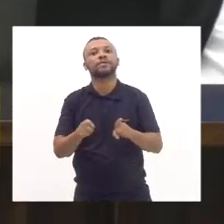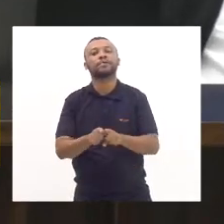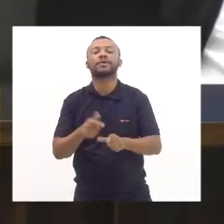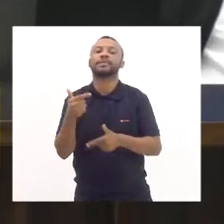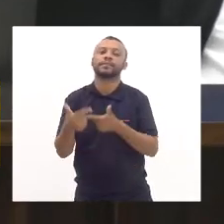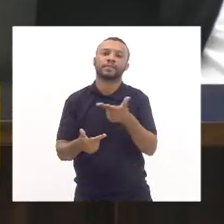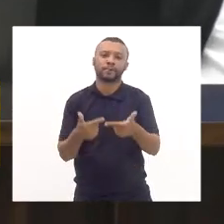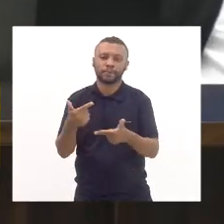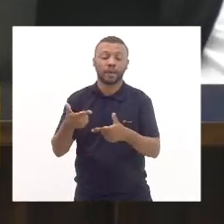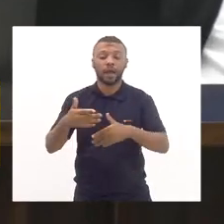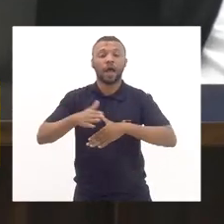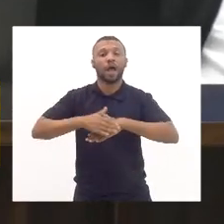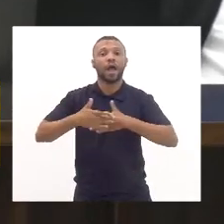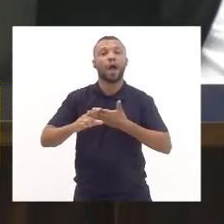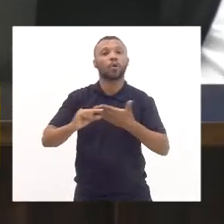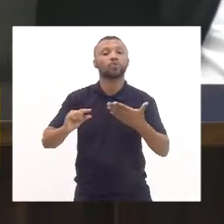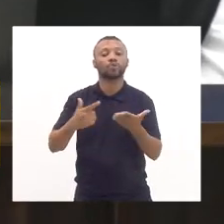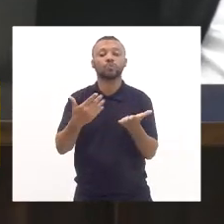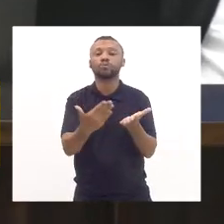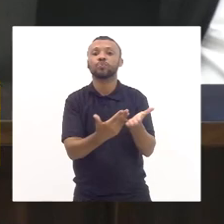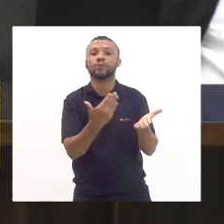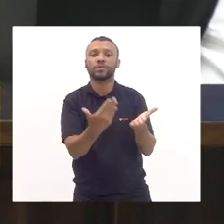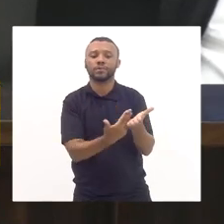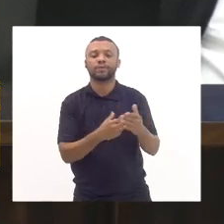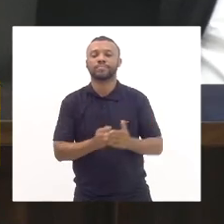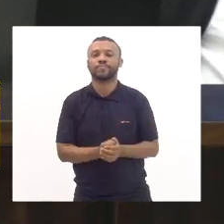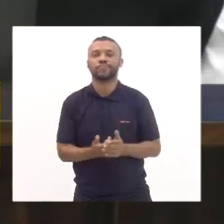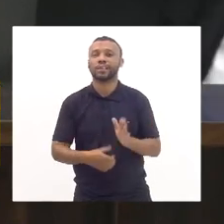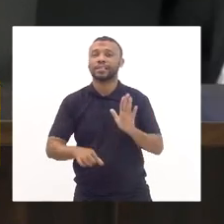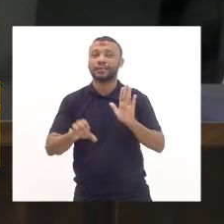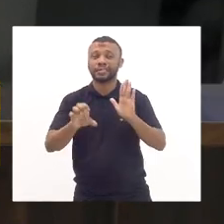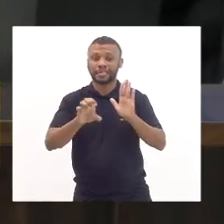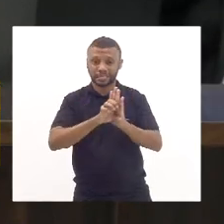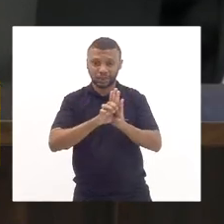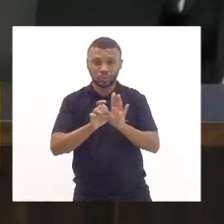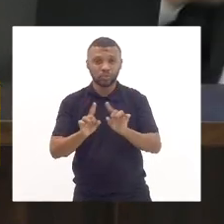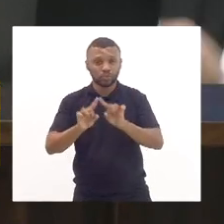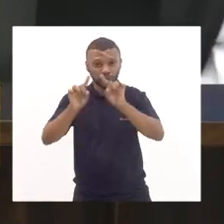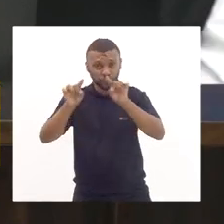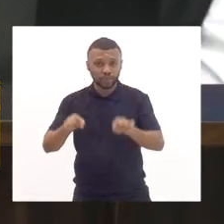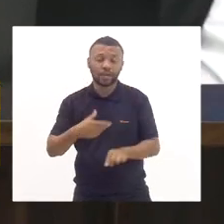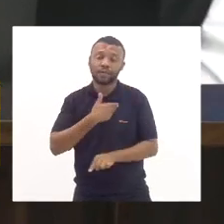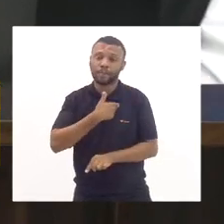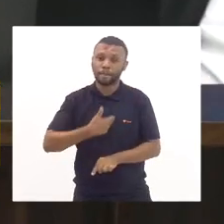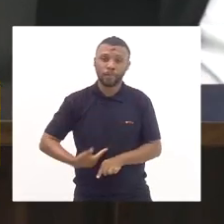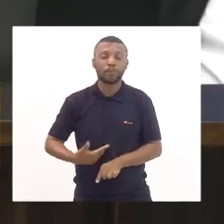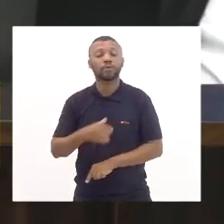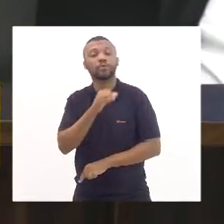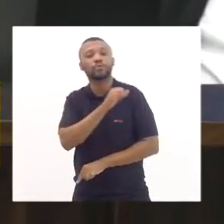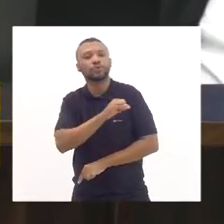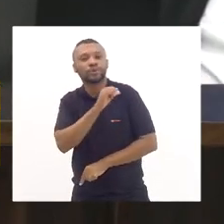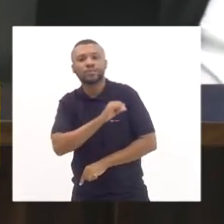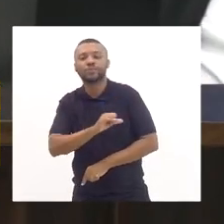e autor do livro Estatuto dos Funcionários Públicos Civis do Estado do Rio de